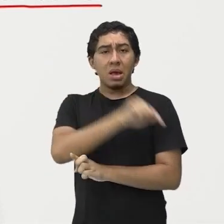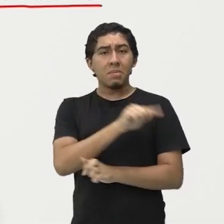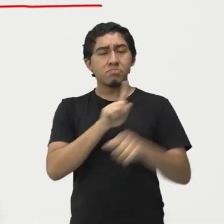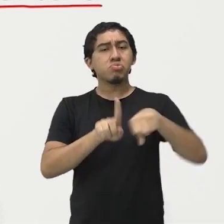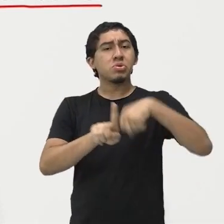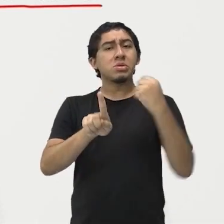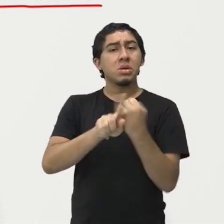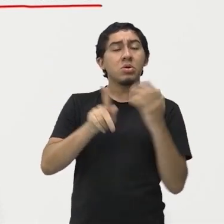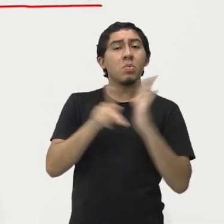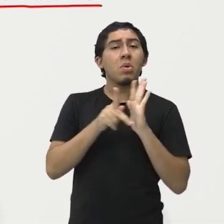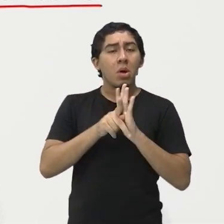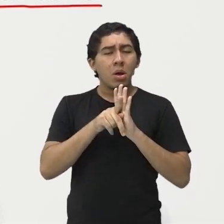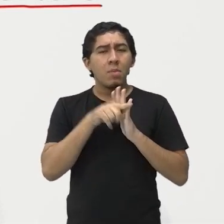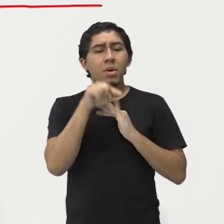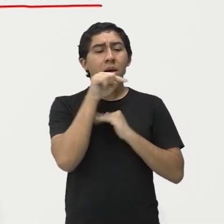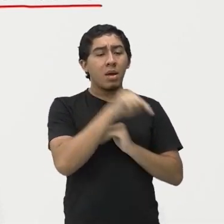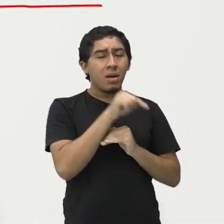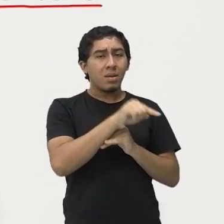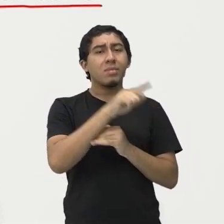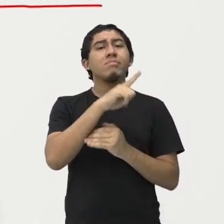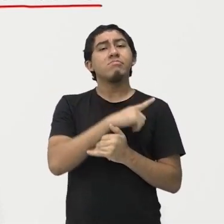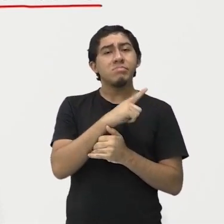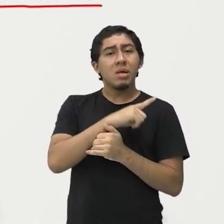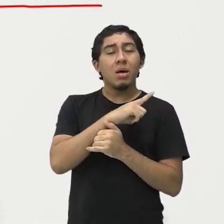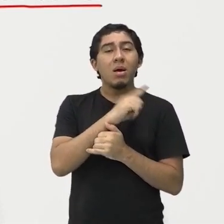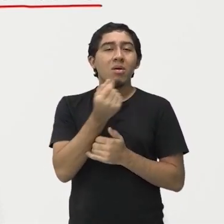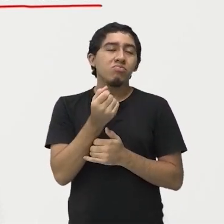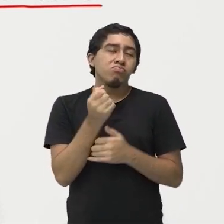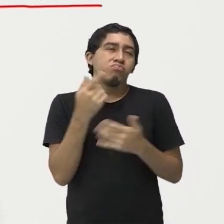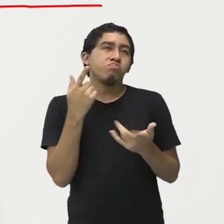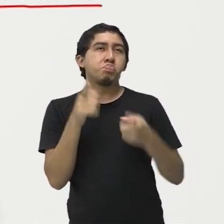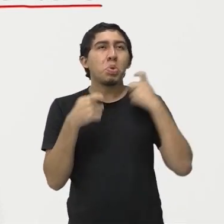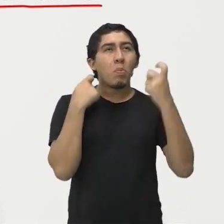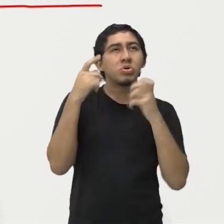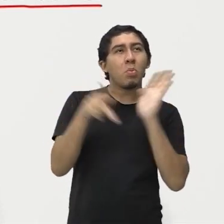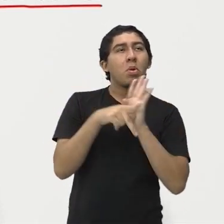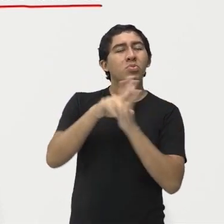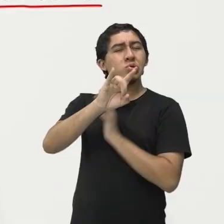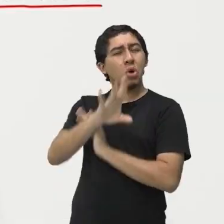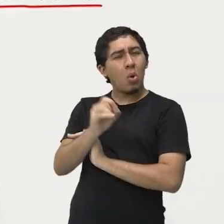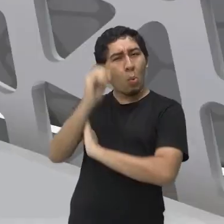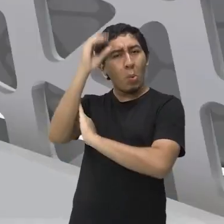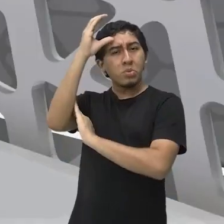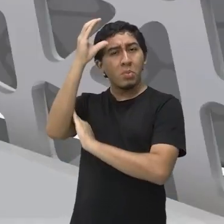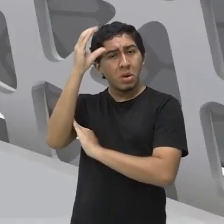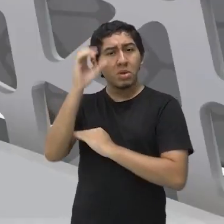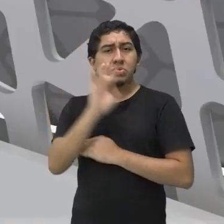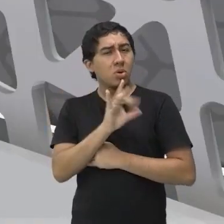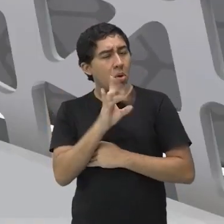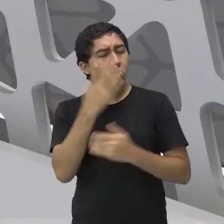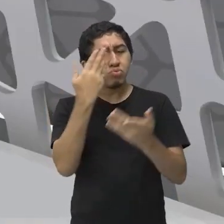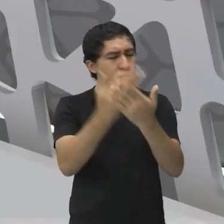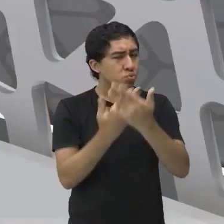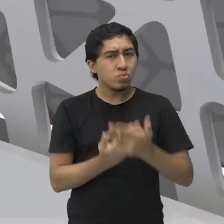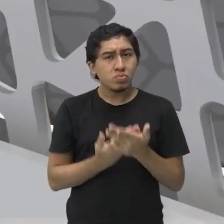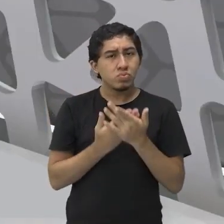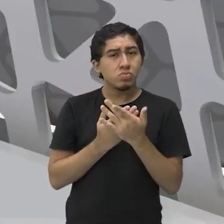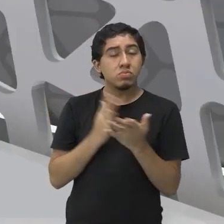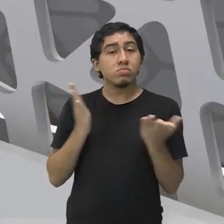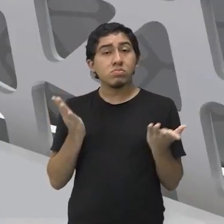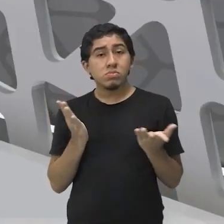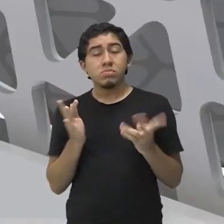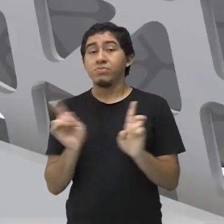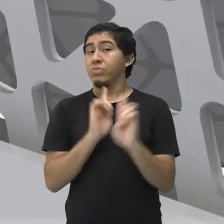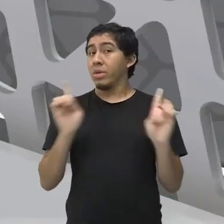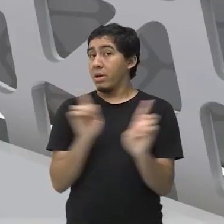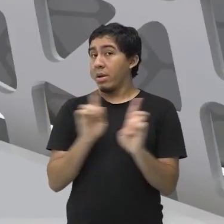uma sociedade, então, que se preocupava apenas com essa questão do conhecimento e tal? Não, Atenas também era uma cidade